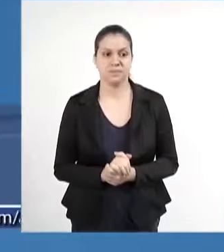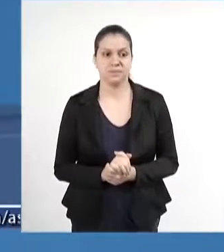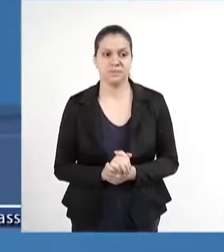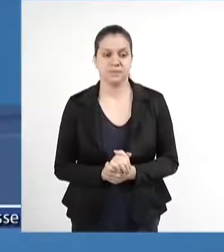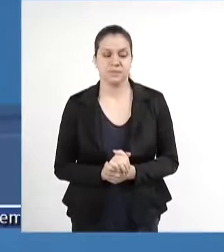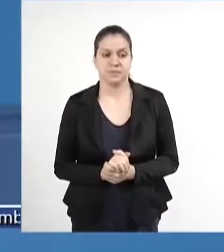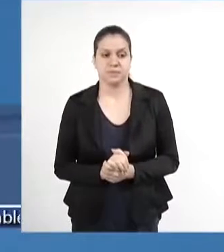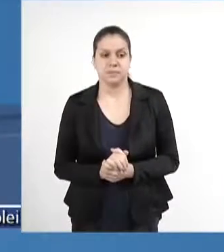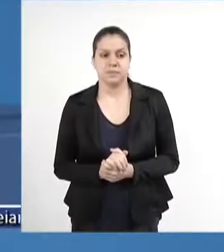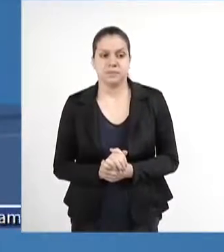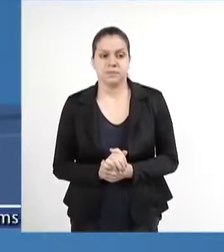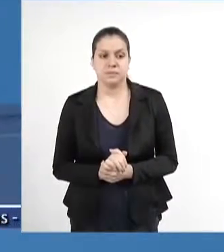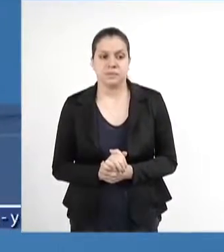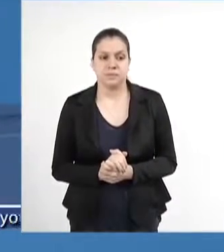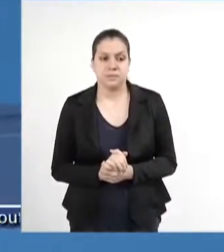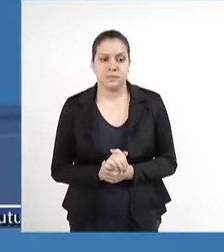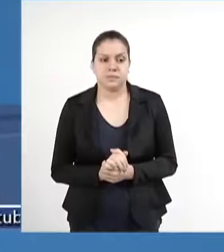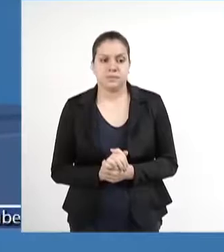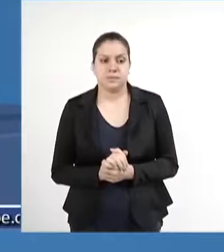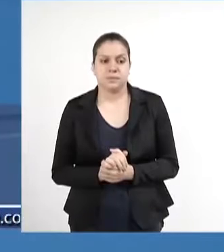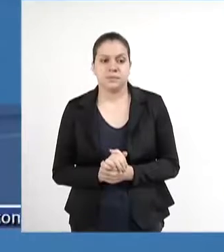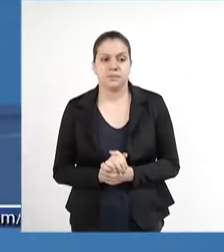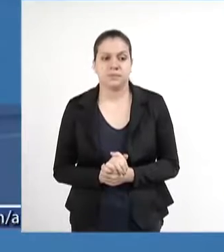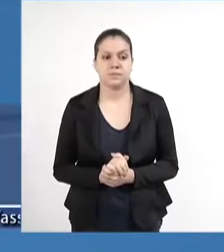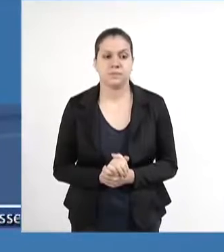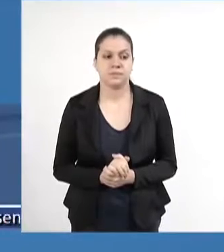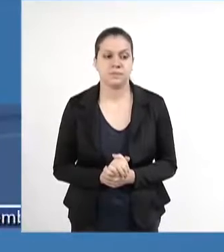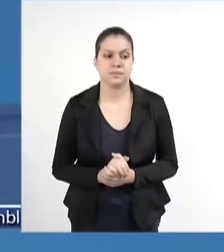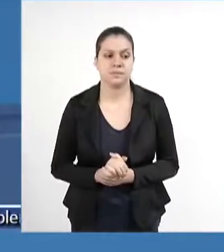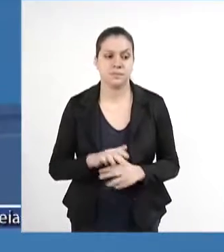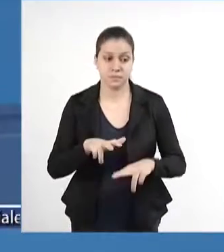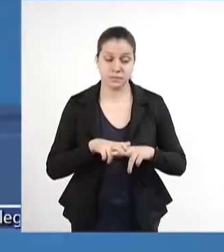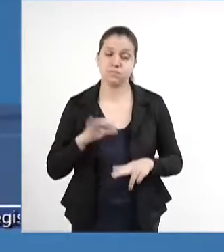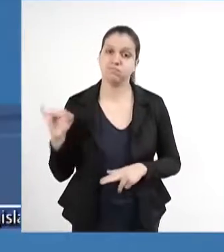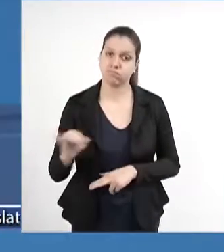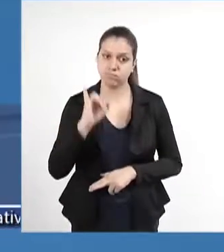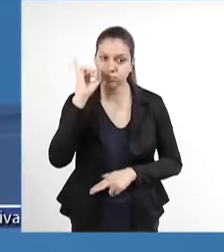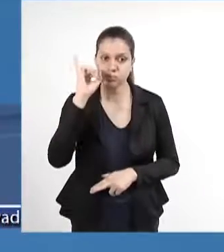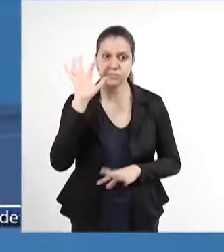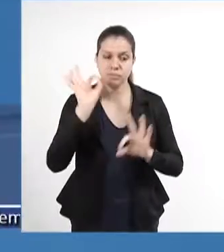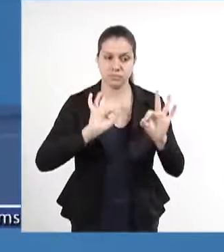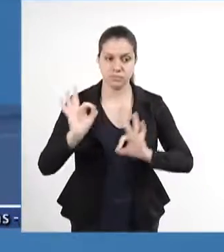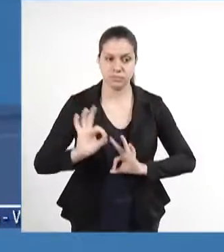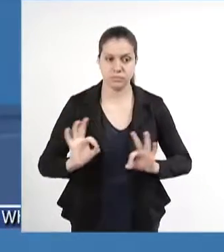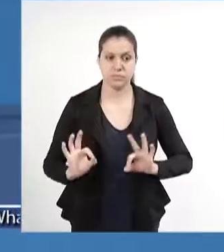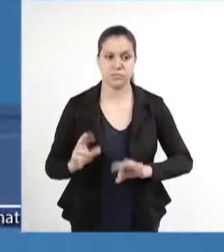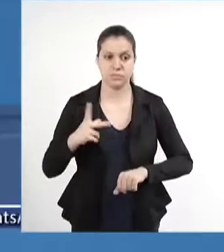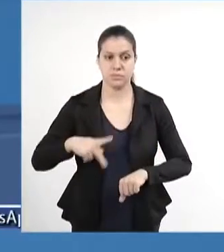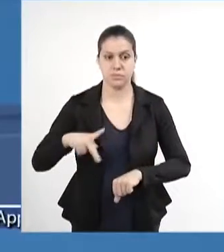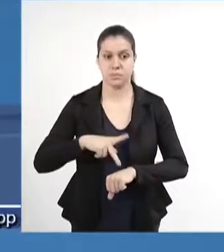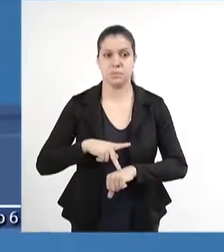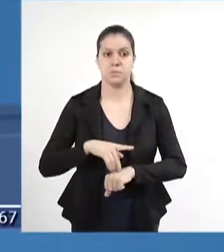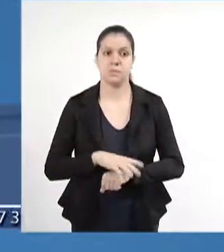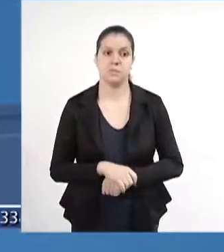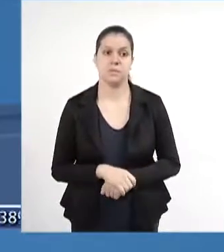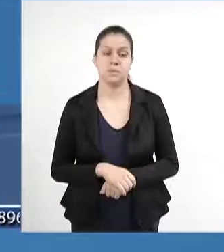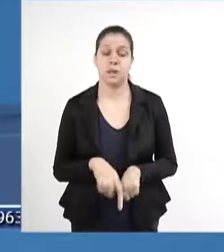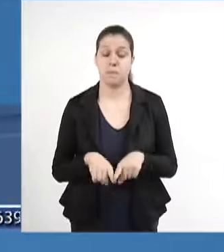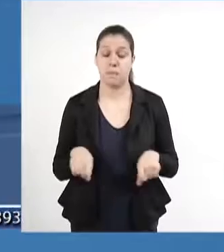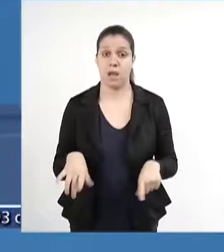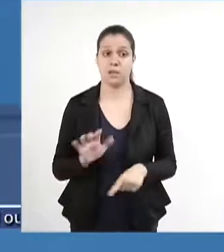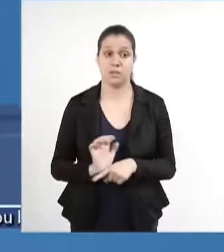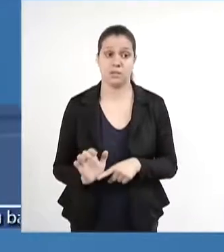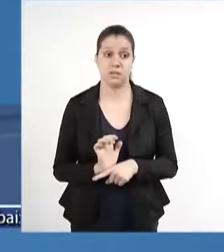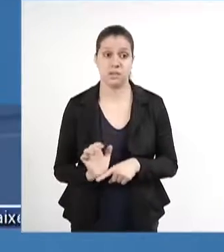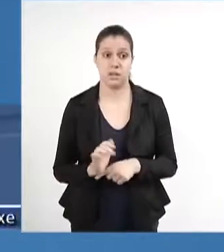inclusive na questão da balança comercial, acho que é importante as divisas para o país, mas os